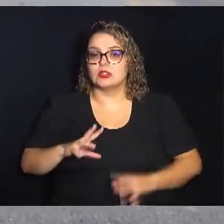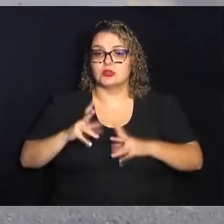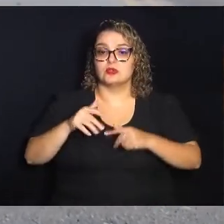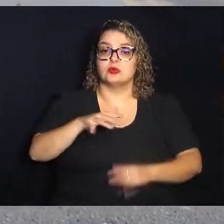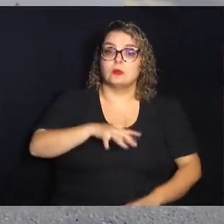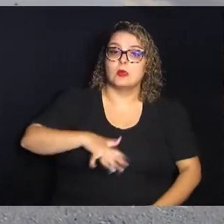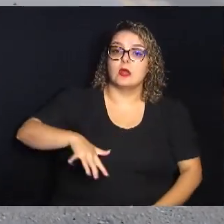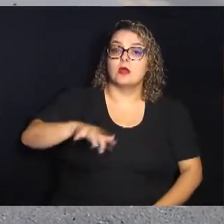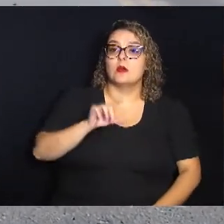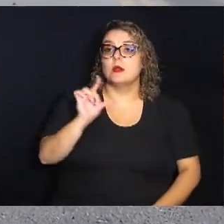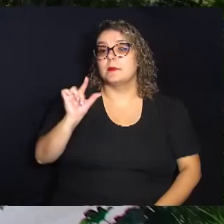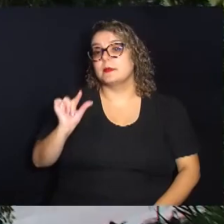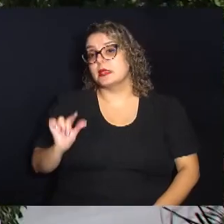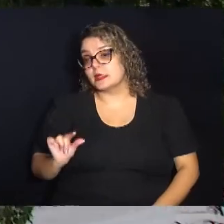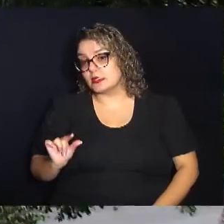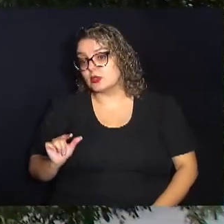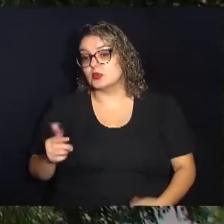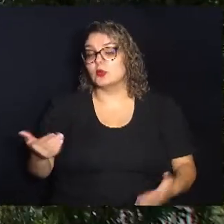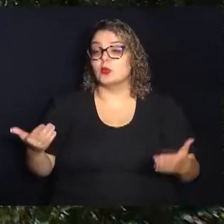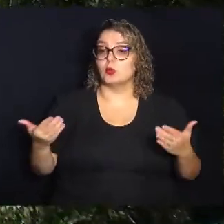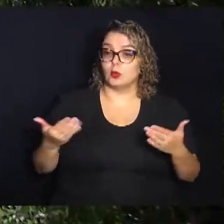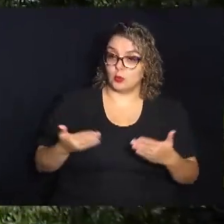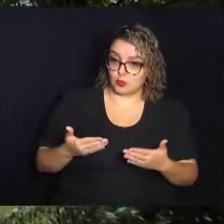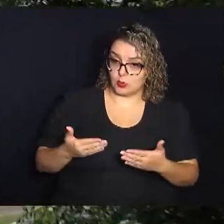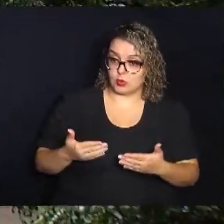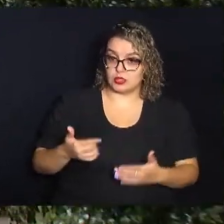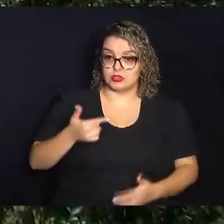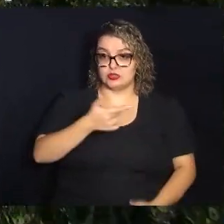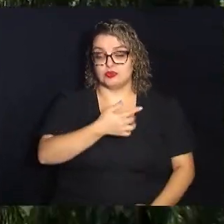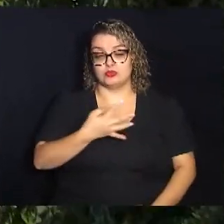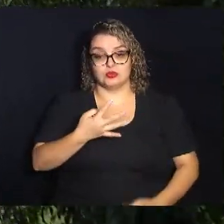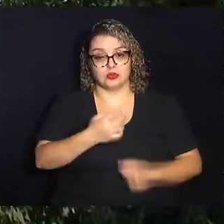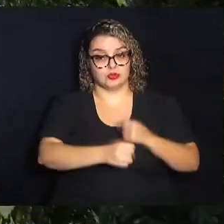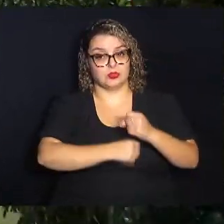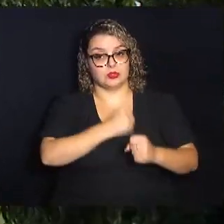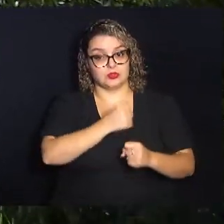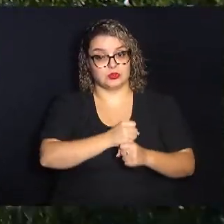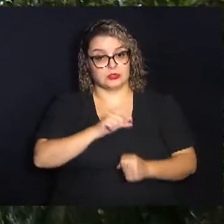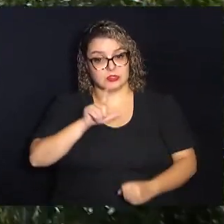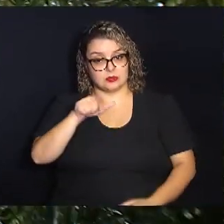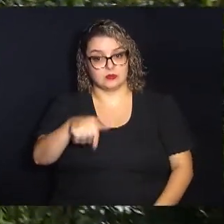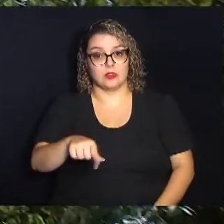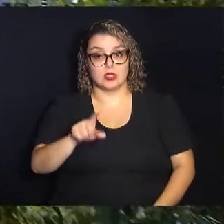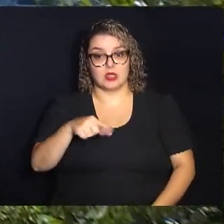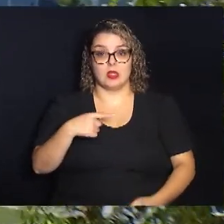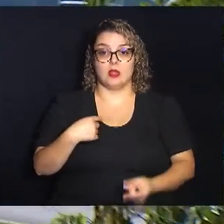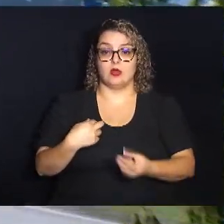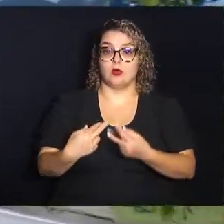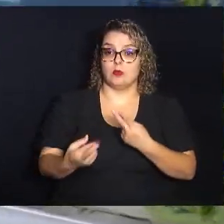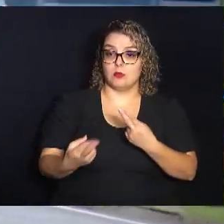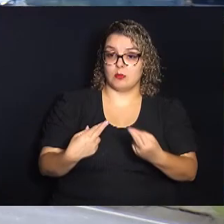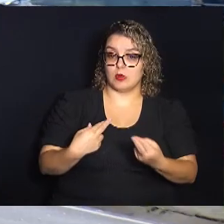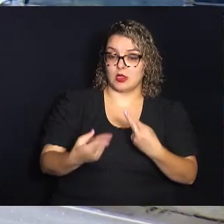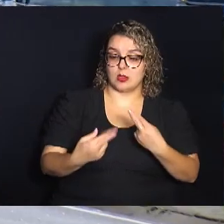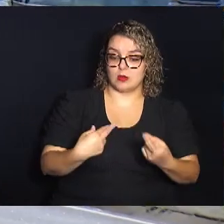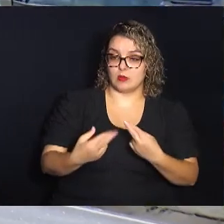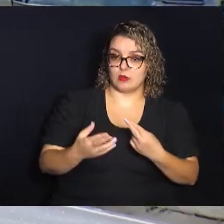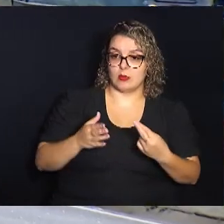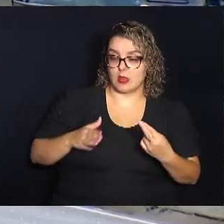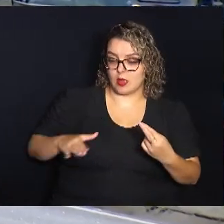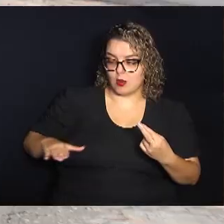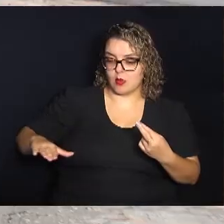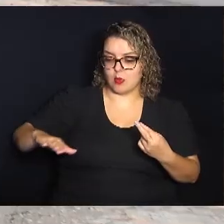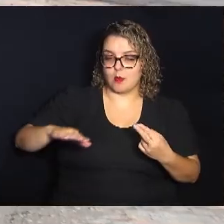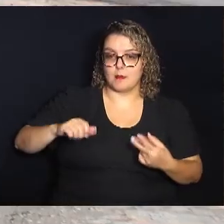todo aquele ambiente era muito pequeno. Hoje, 24 anos depois, ela é uma via, uma marginal auxiliar da